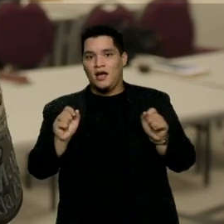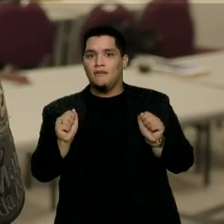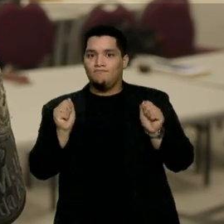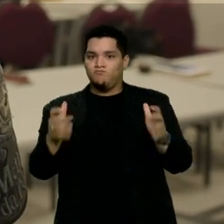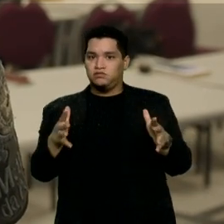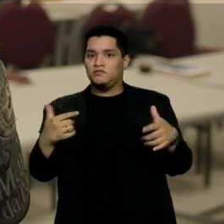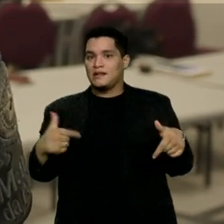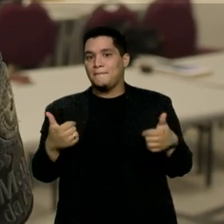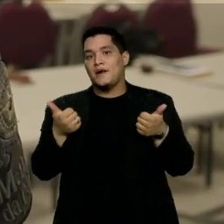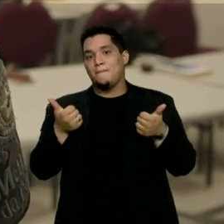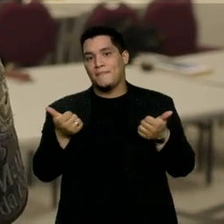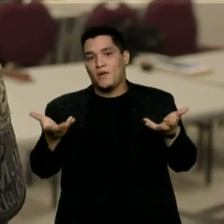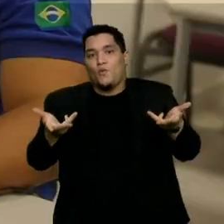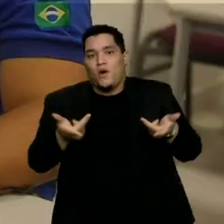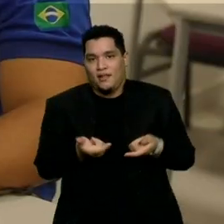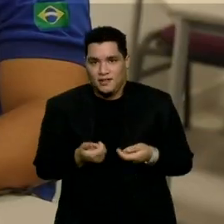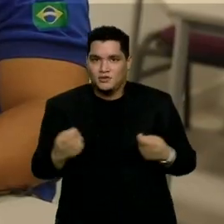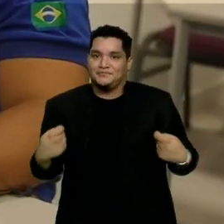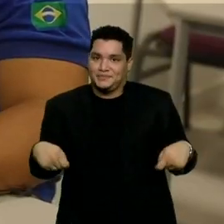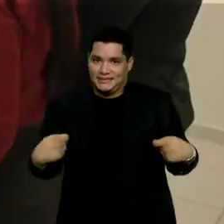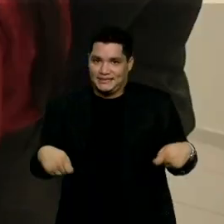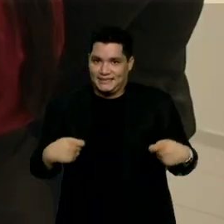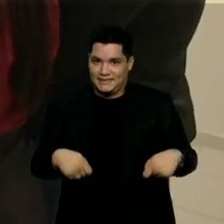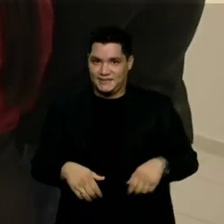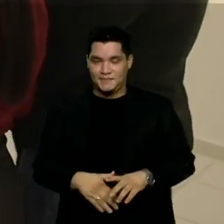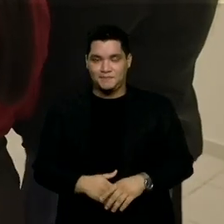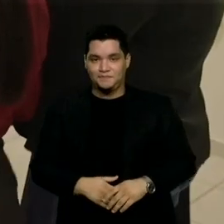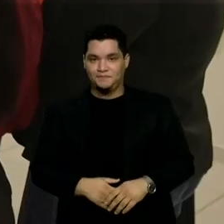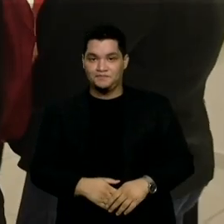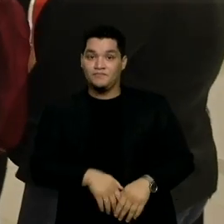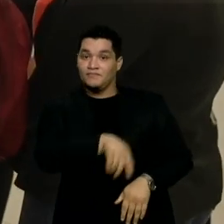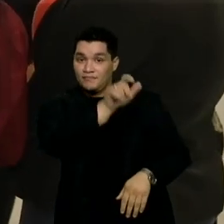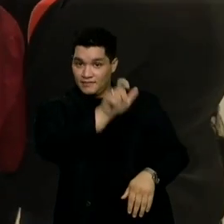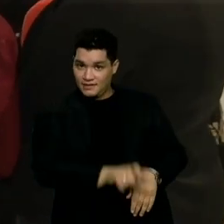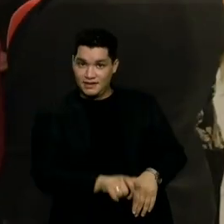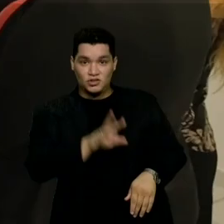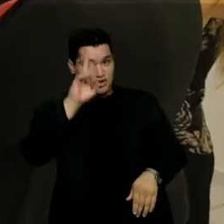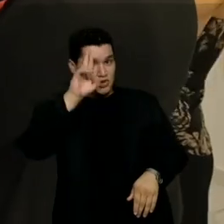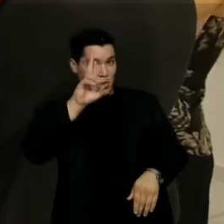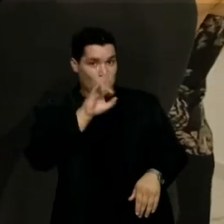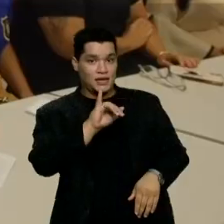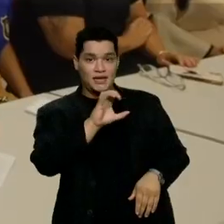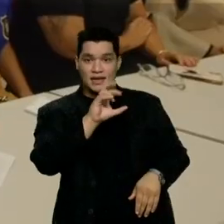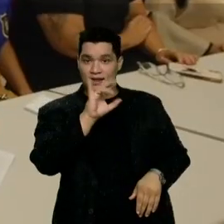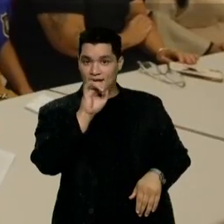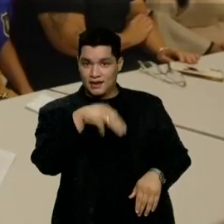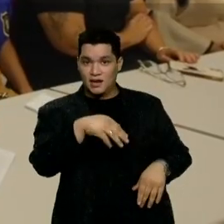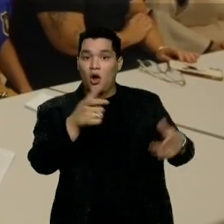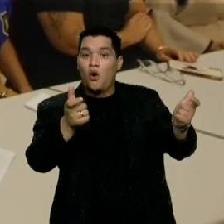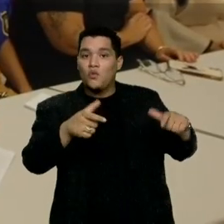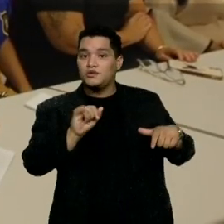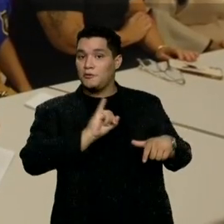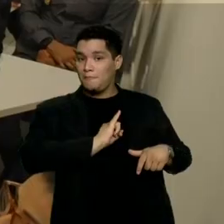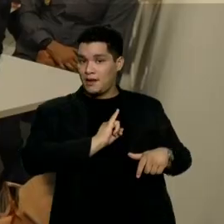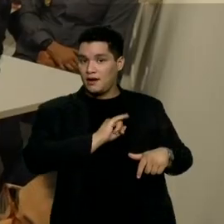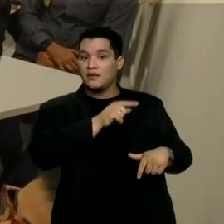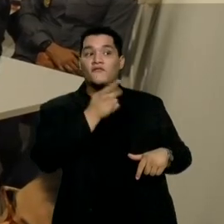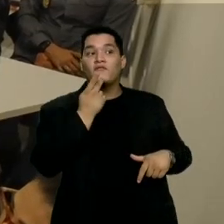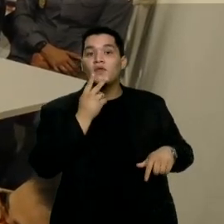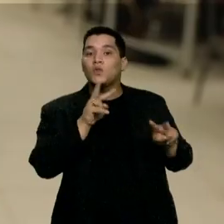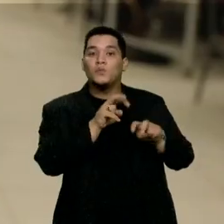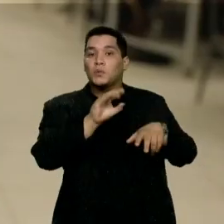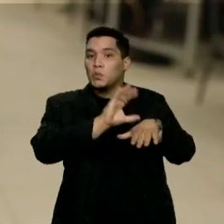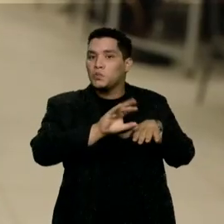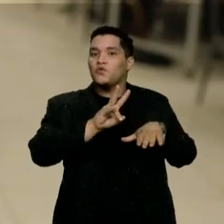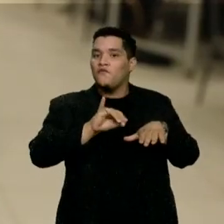área nossa atuação di área o diretor do incr de Imperatriz destacou a importância do curso que vai aprimorar o atendimento